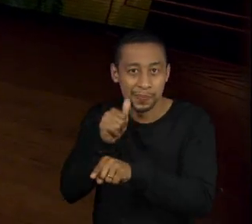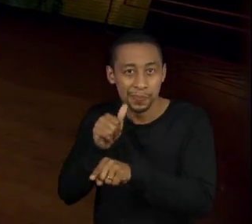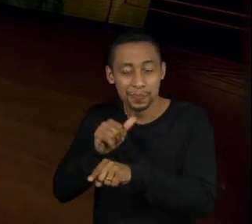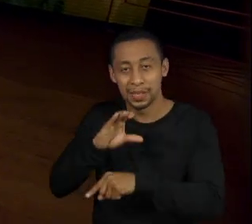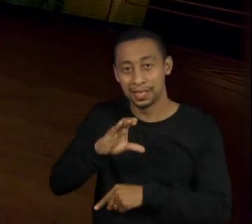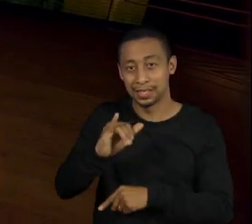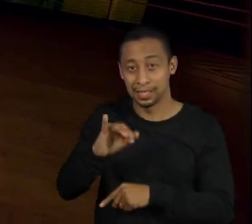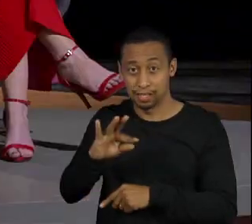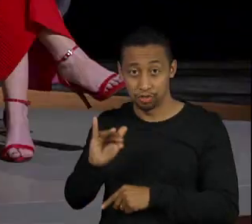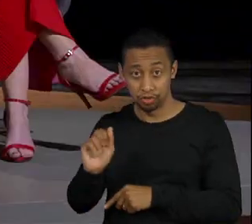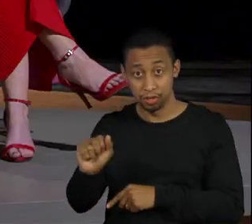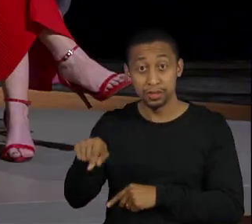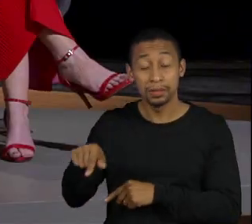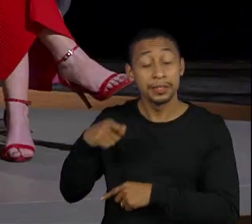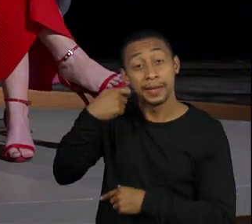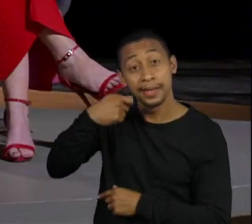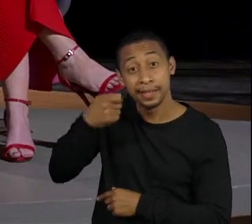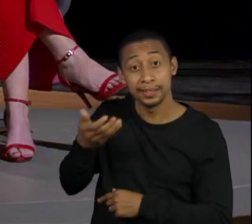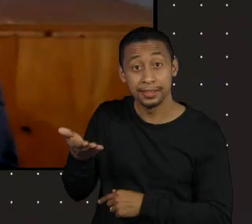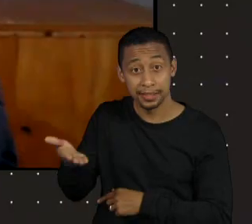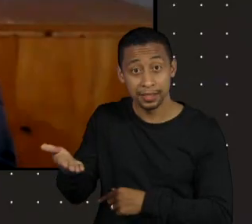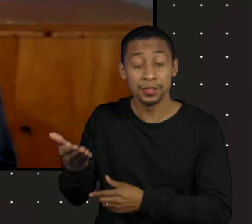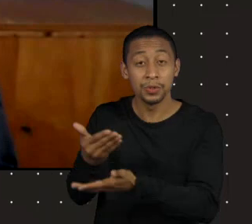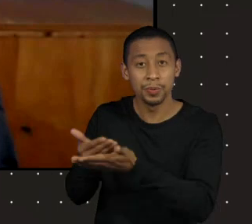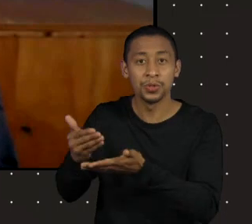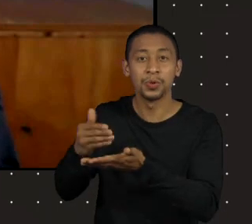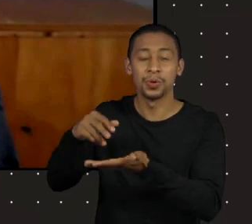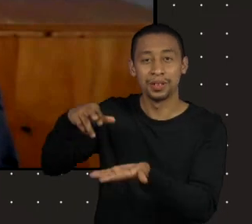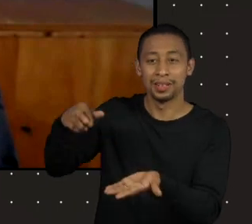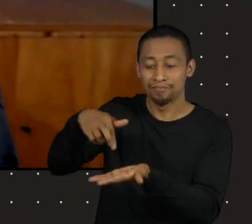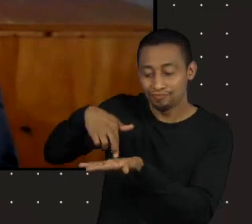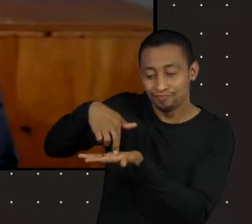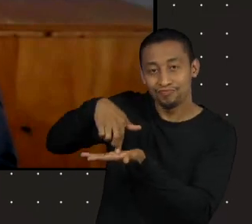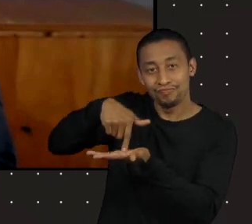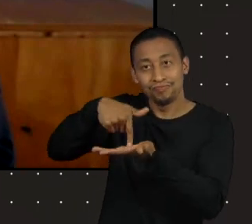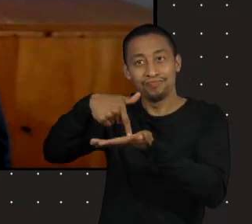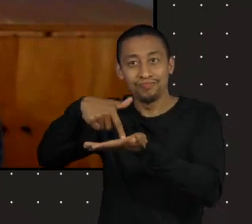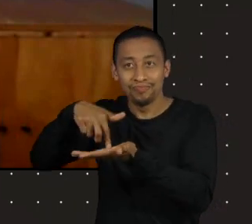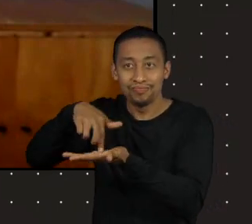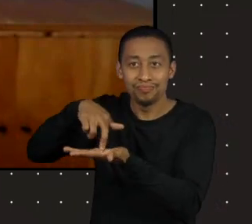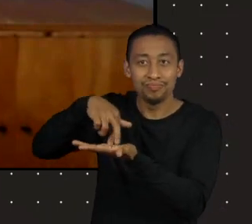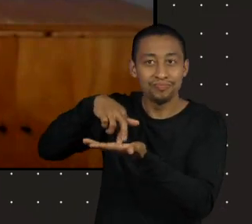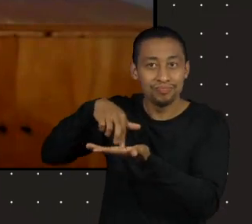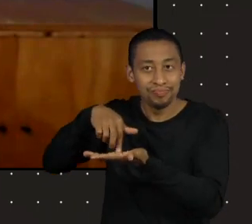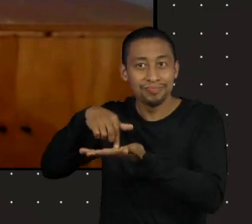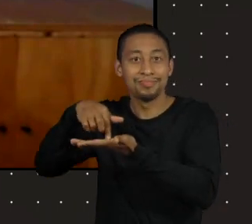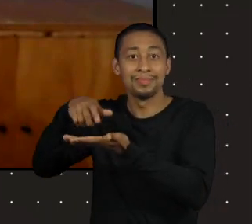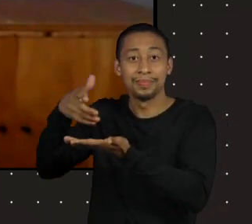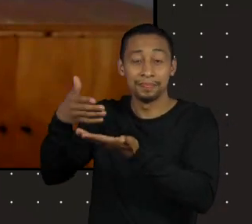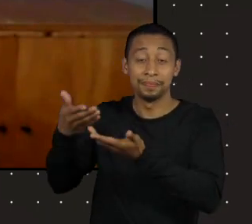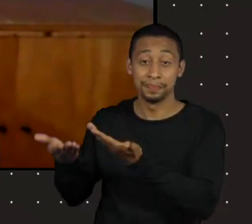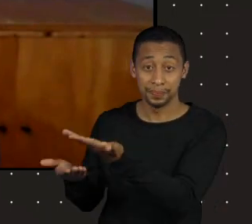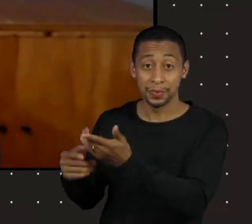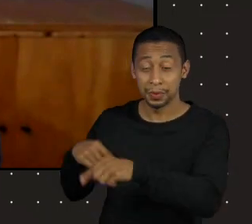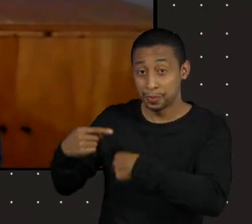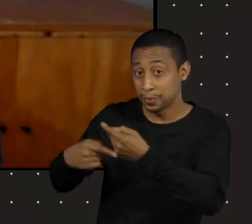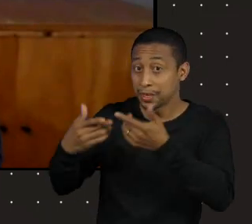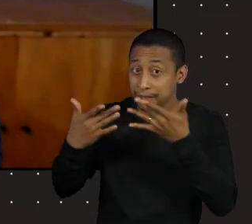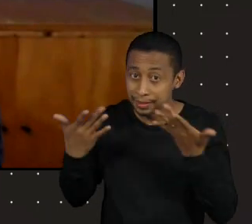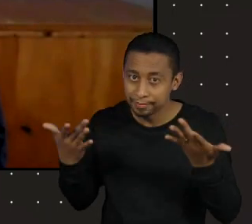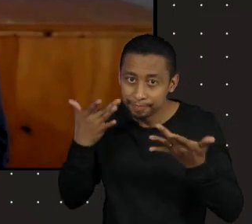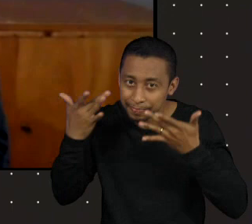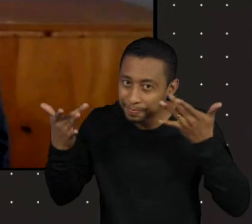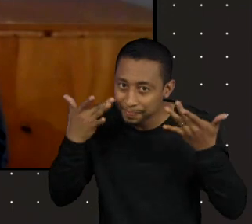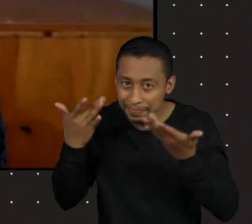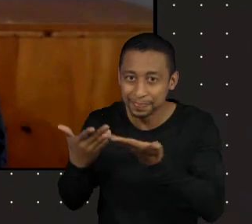é atriz, ela fazia balé clássico em Minas e depois começou a fazer teatro, e eu era a